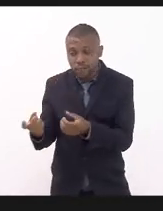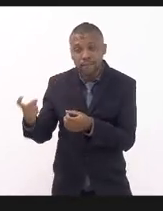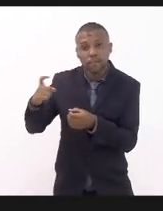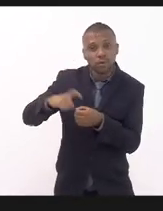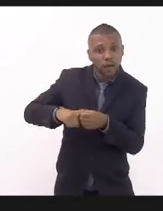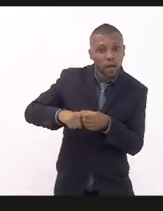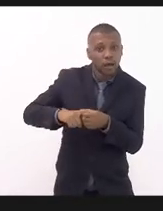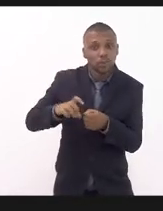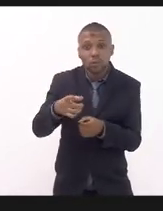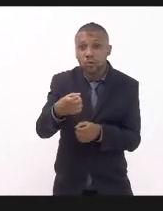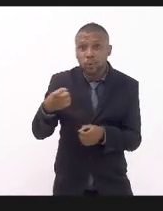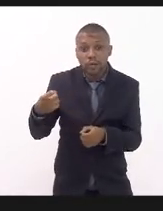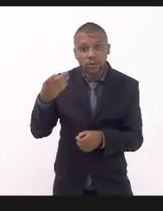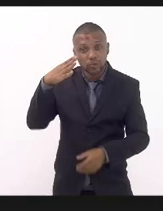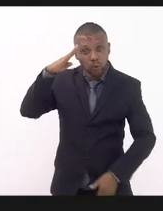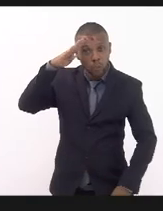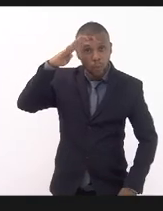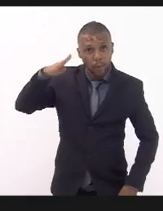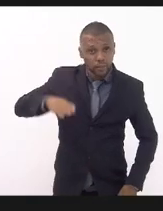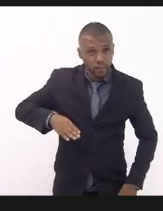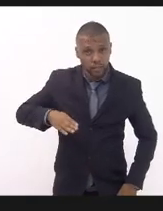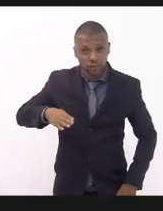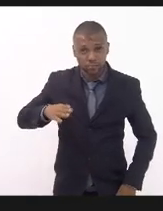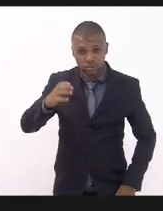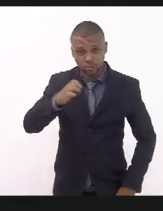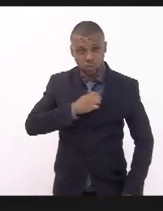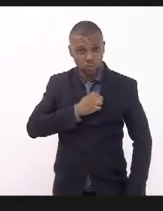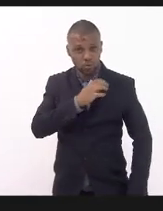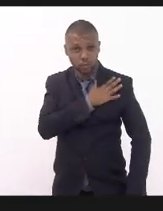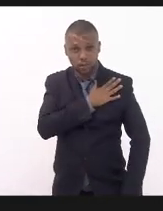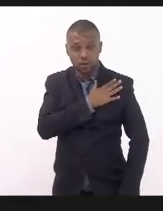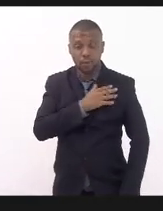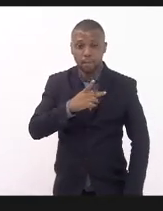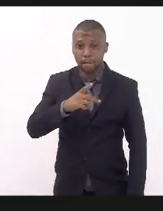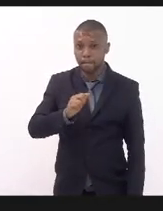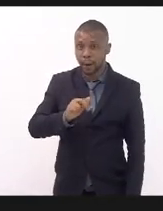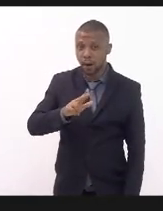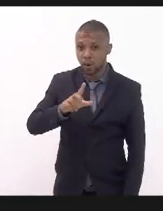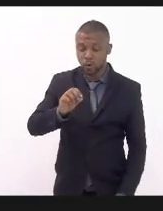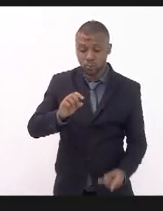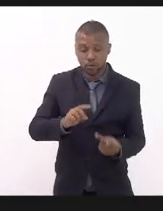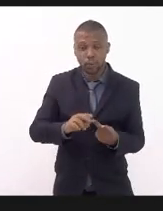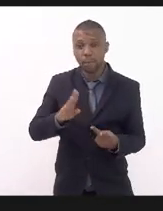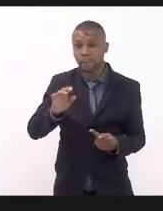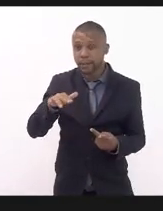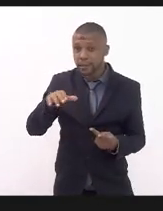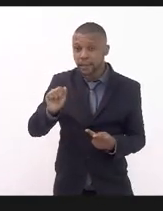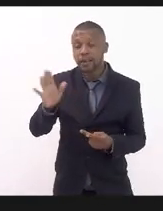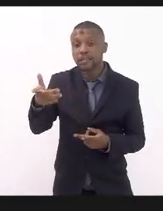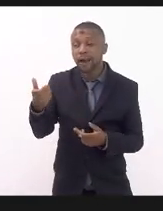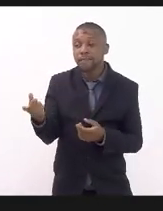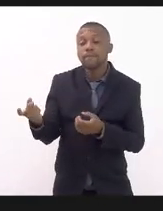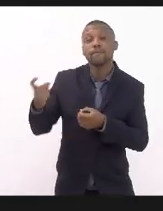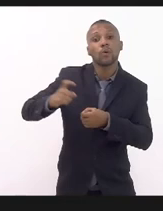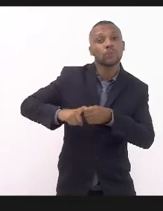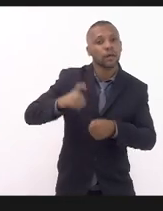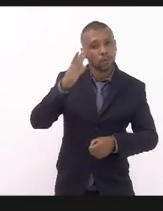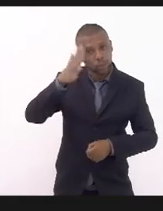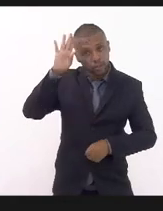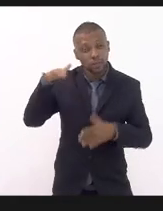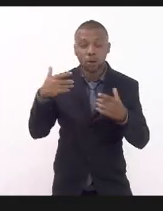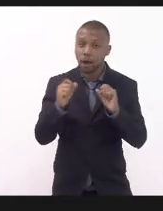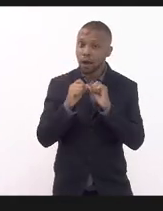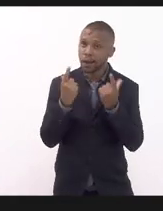O ex-comandante do bombeiro, o coronel Paulo Gomes, e o coronel Pina, já estão reintegrados. Então essa casa tem que